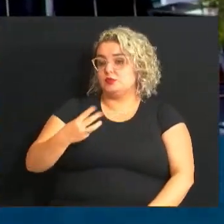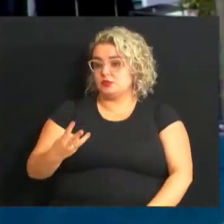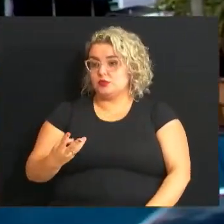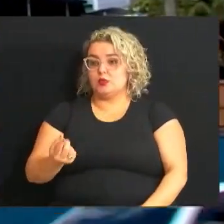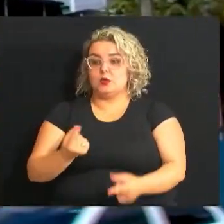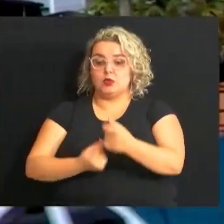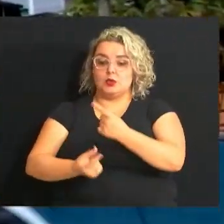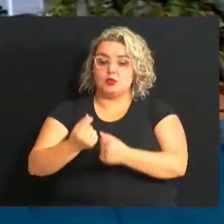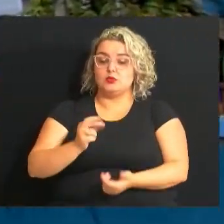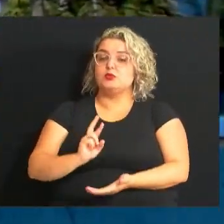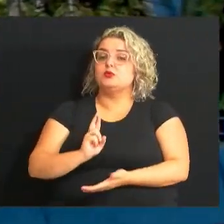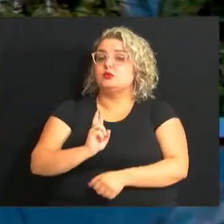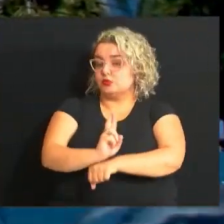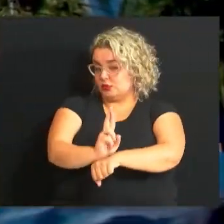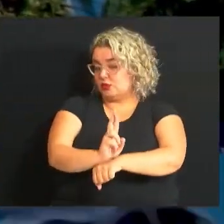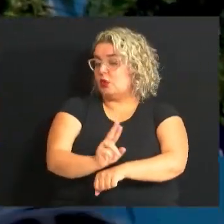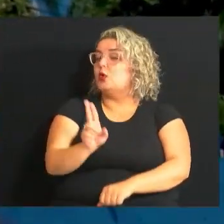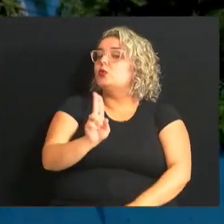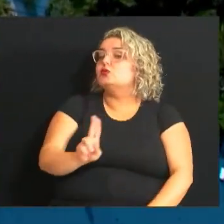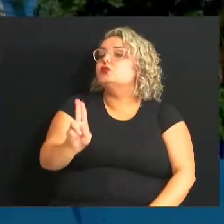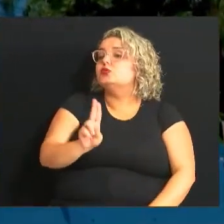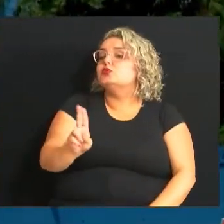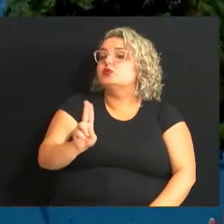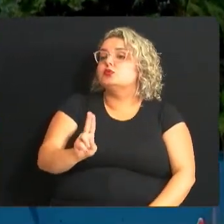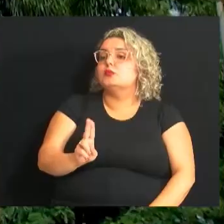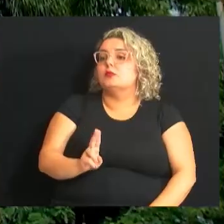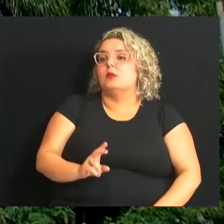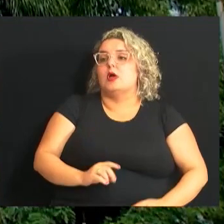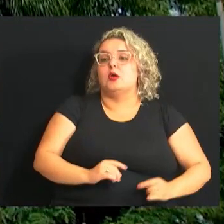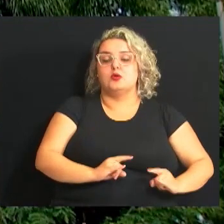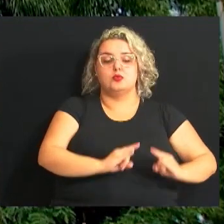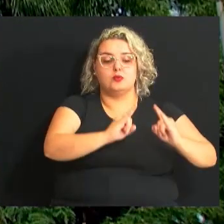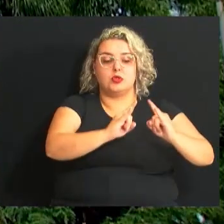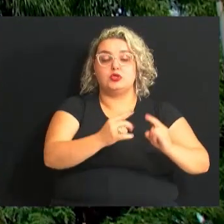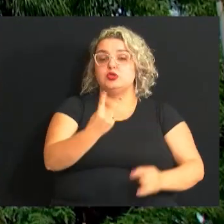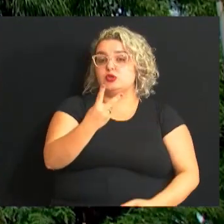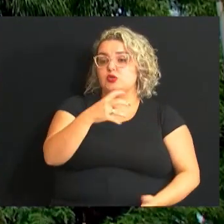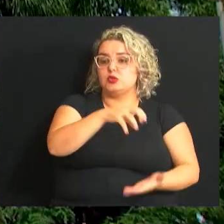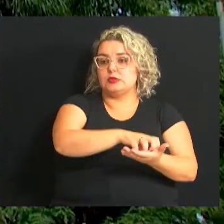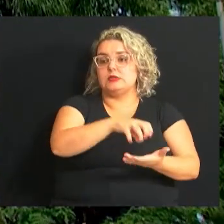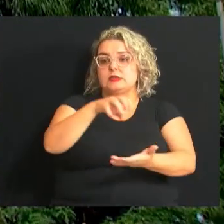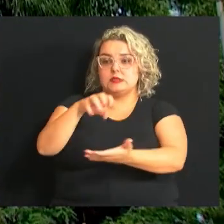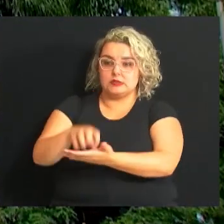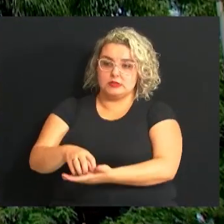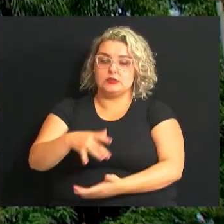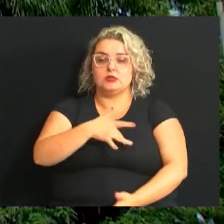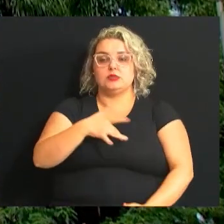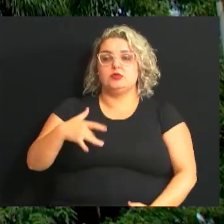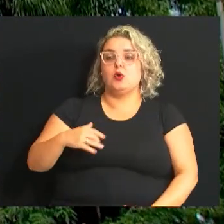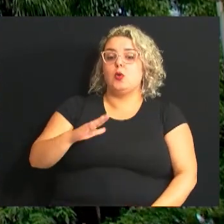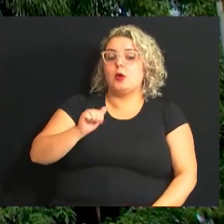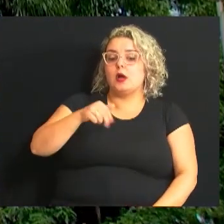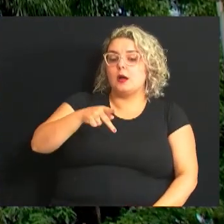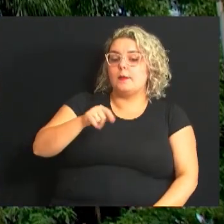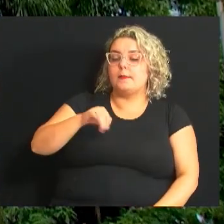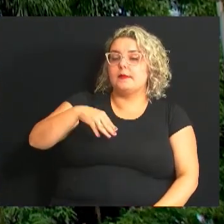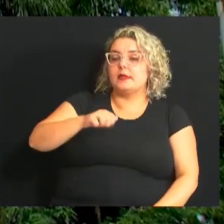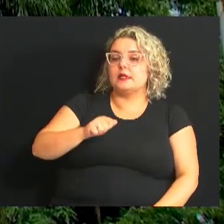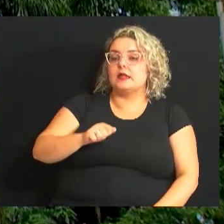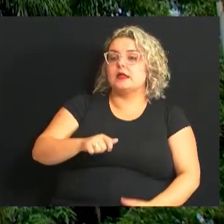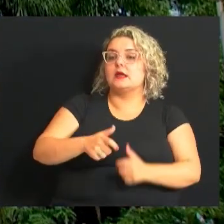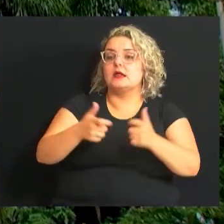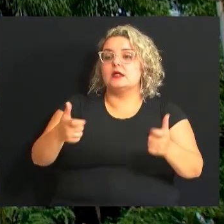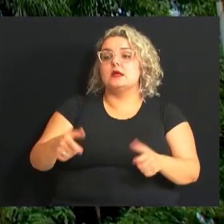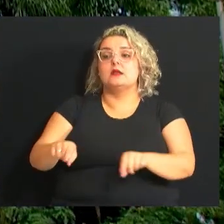deverão ser utilizados para o mobiliário de dois centros de saúde, o do bairro Campina Grande e do residencial Cosmos,